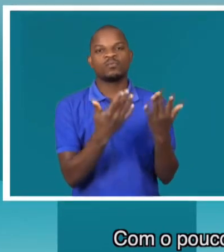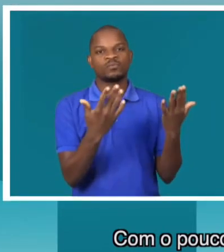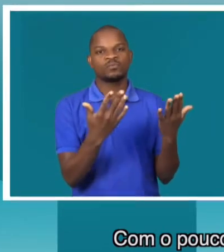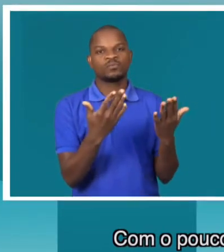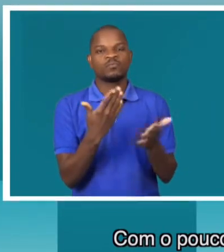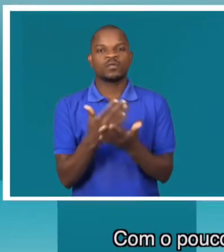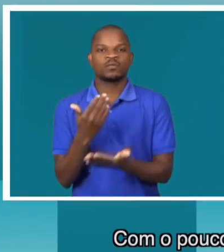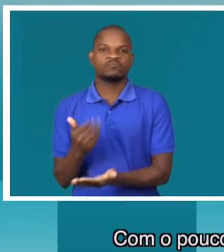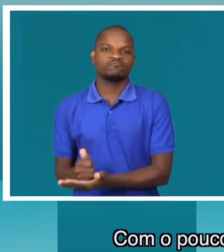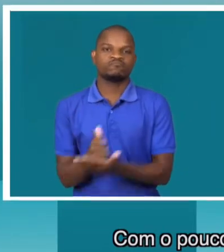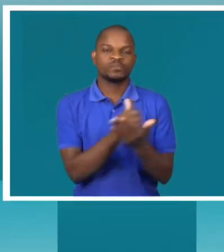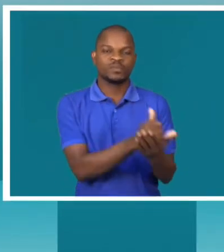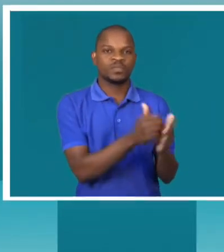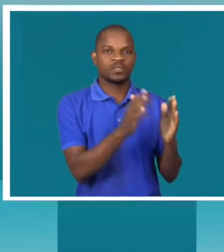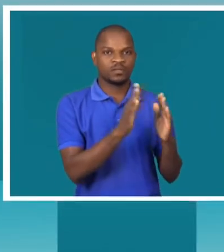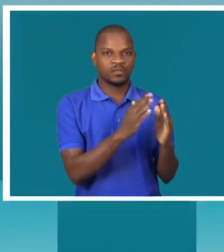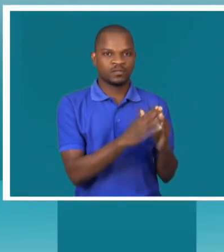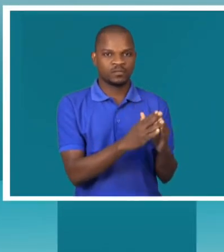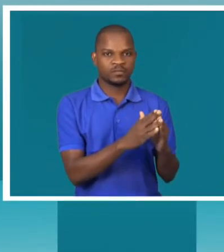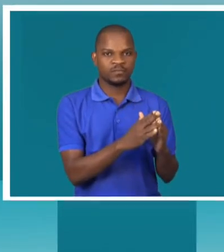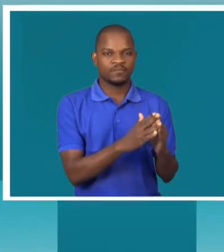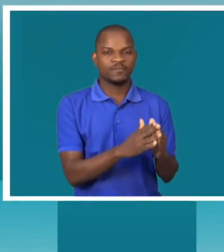segurar em casa.